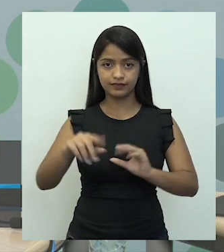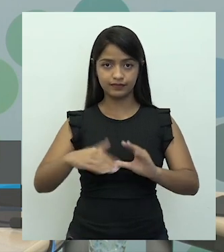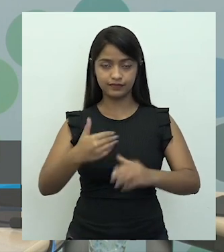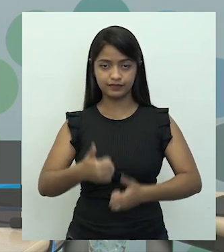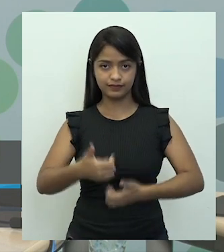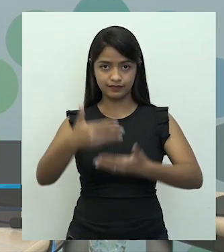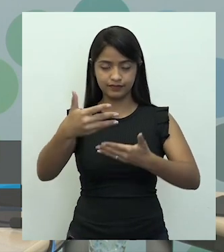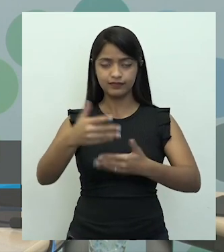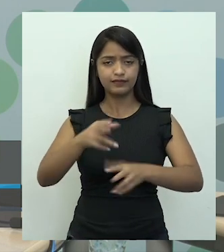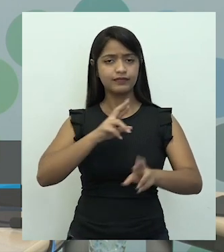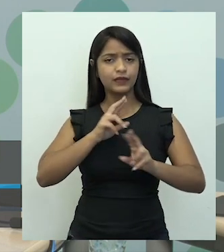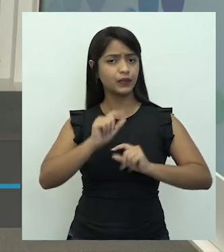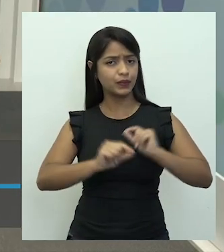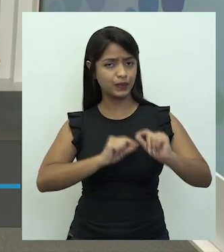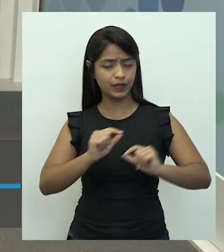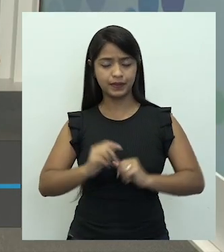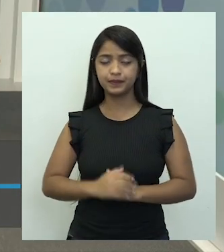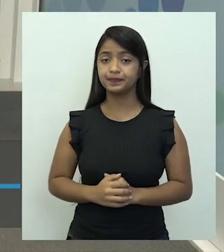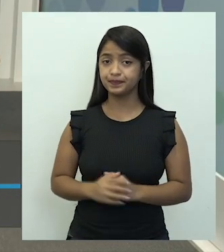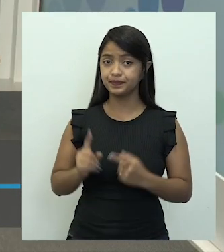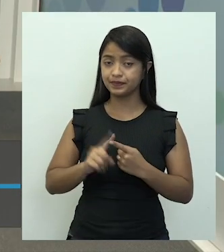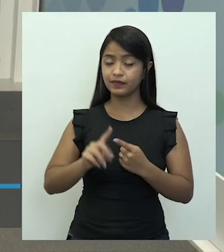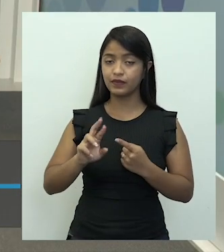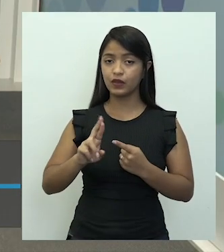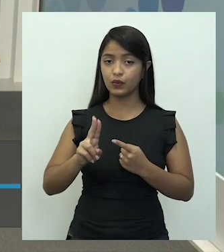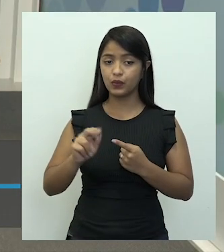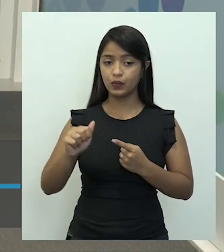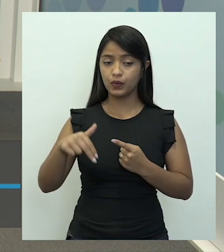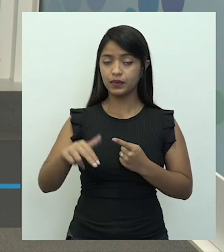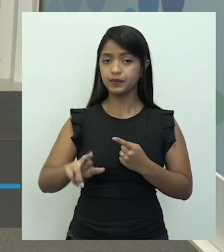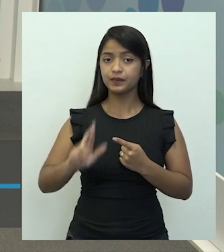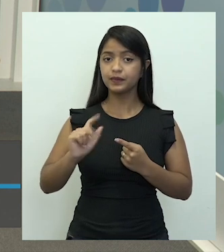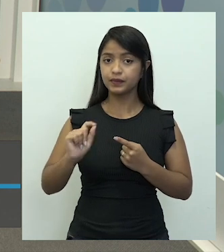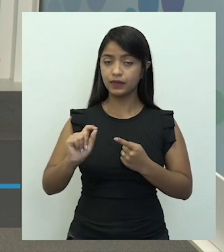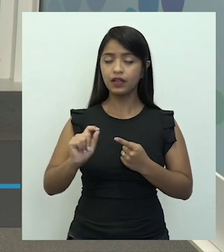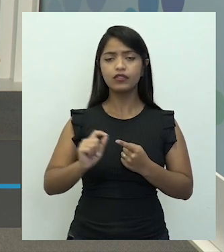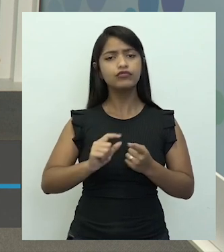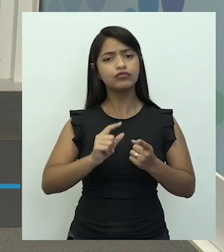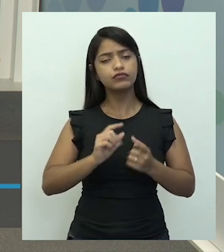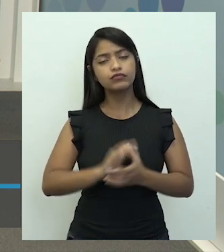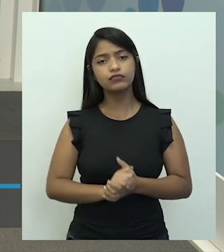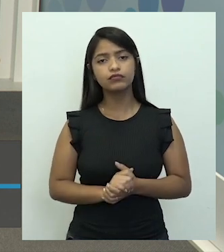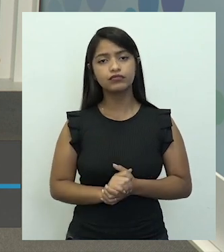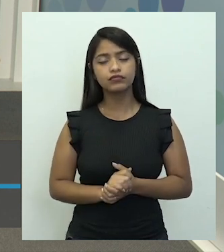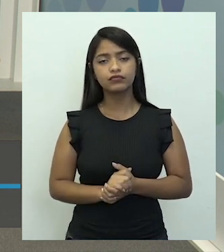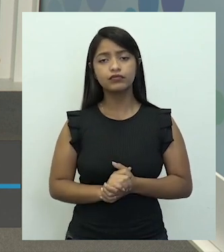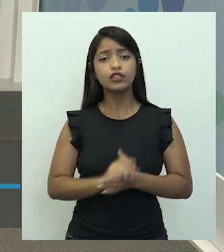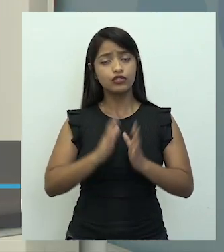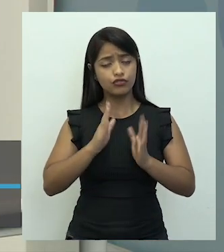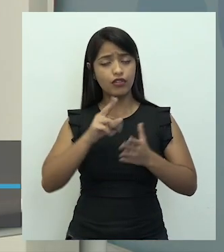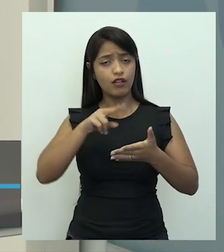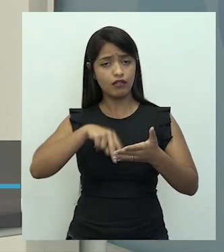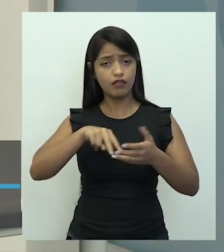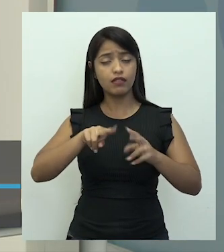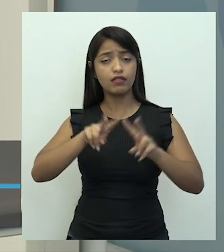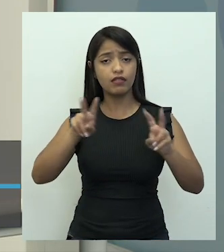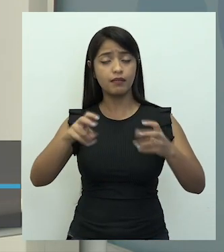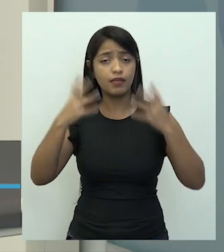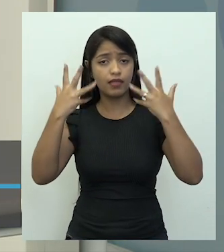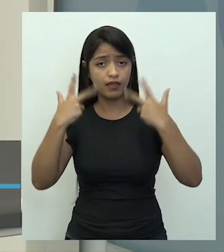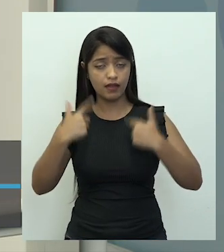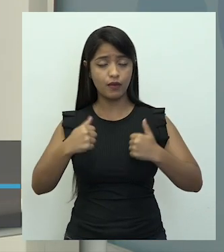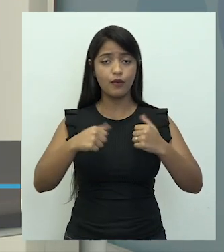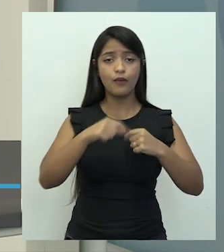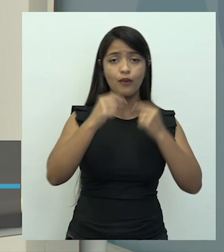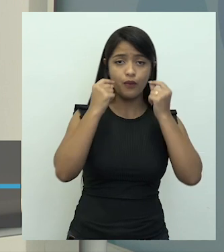quais são as respostas dele. Vamos lá. O Juan colocou, se já leu alguma, ele colocou o leão e o rato. O